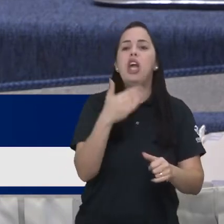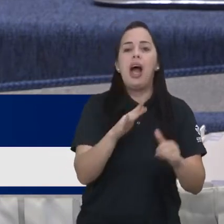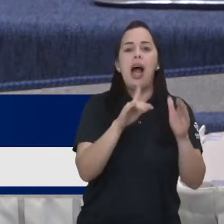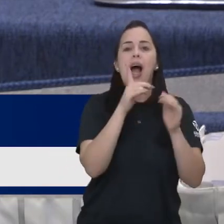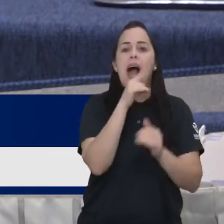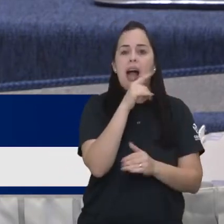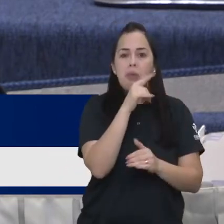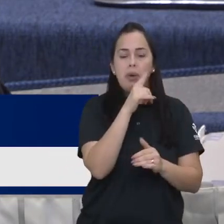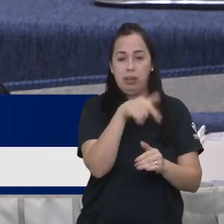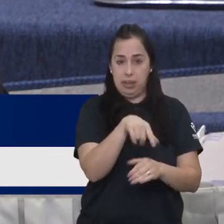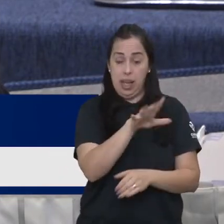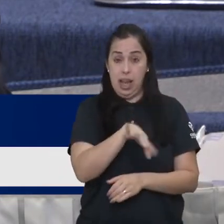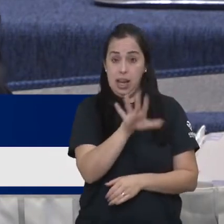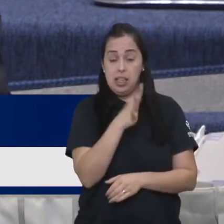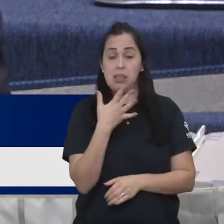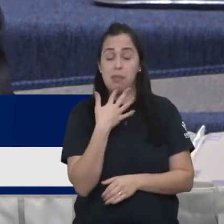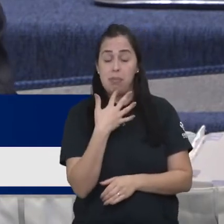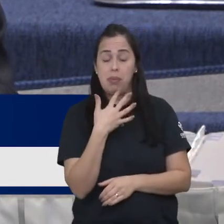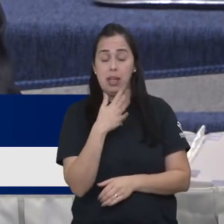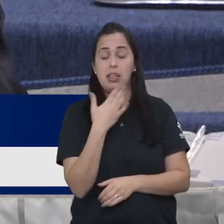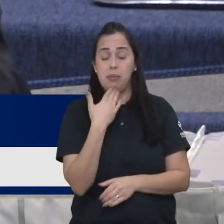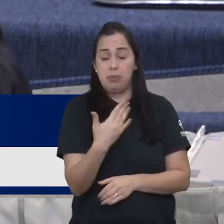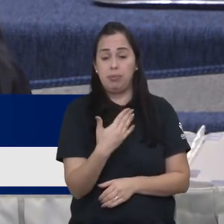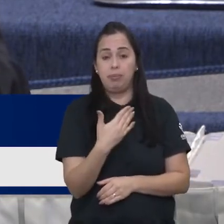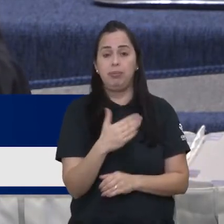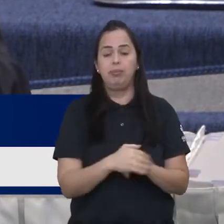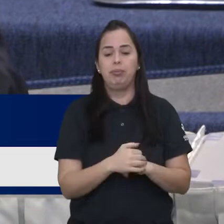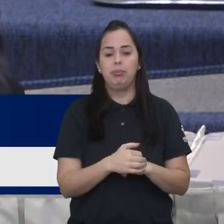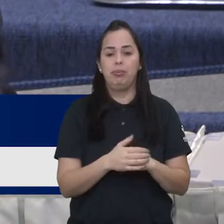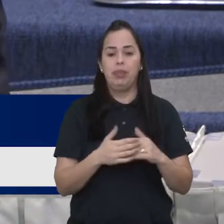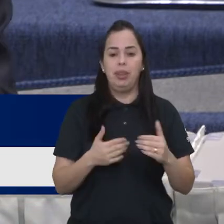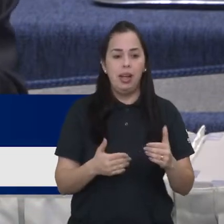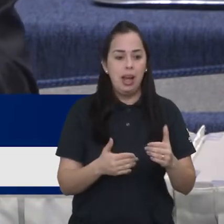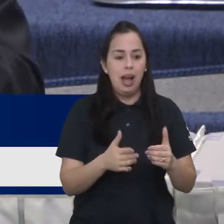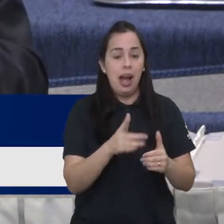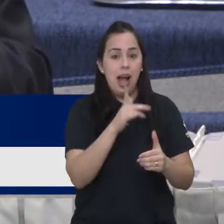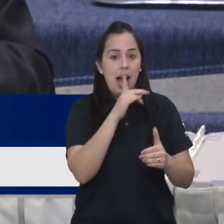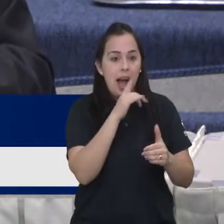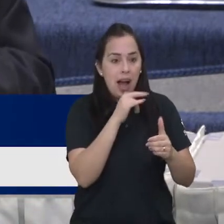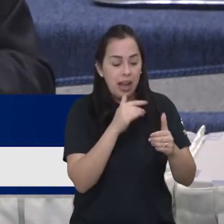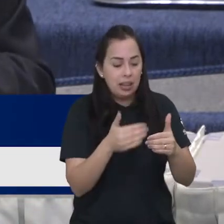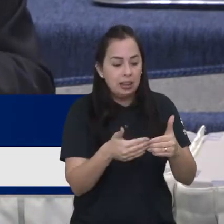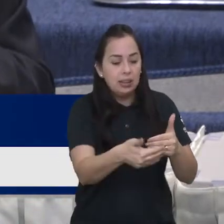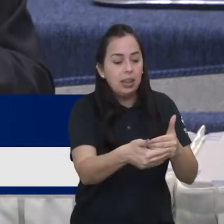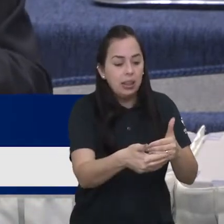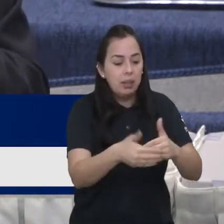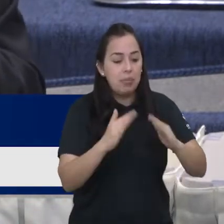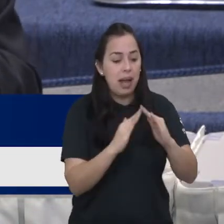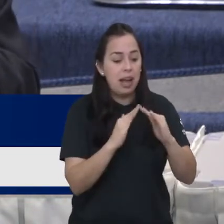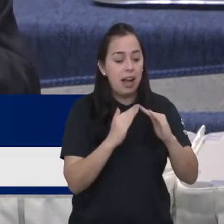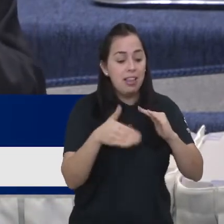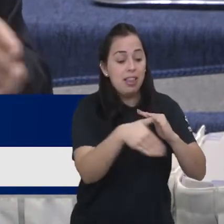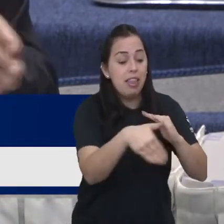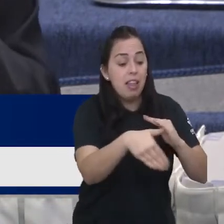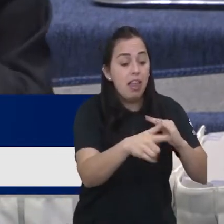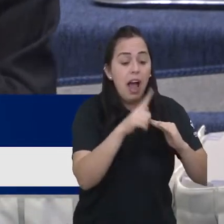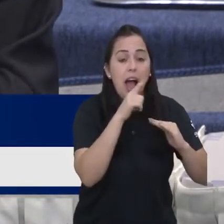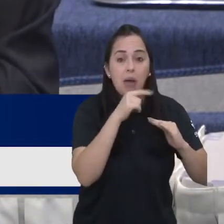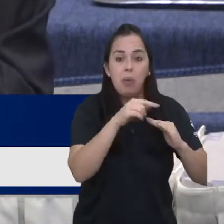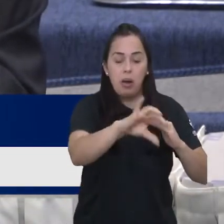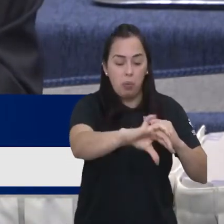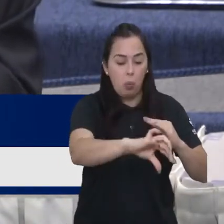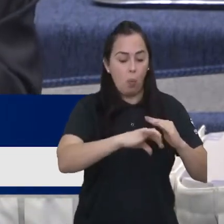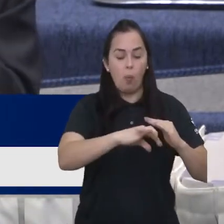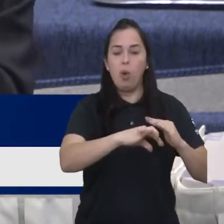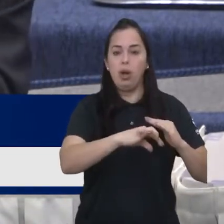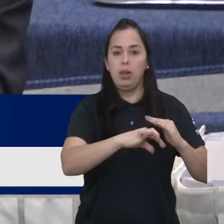no Rio Cumprido, foi uma coisa de deliberação dentro desse processo. Gente, a água está aqui, um metro da minha calçada, está ali passando a linha d'água.